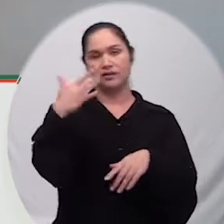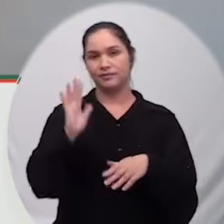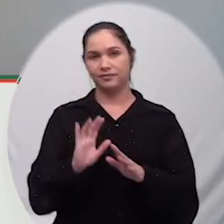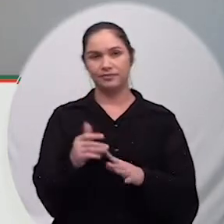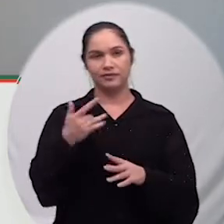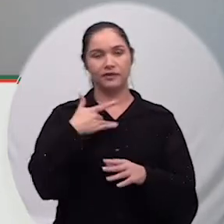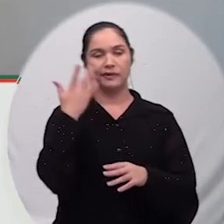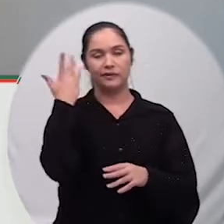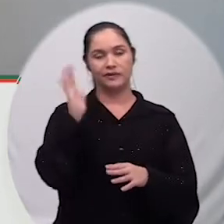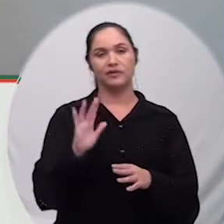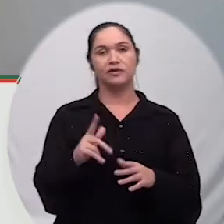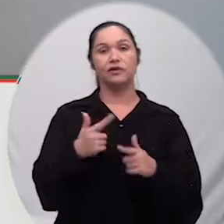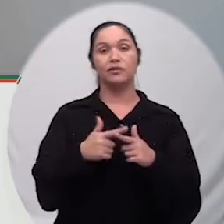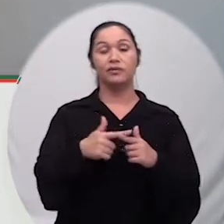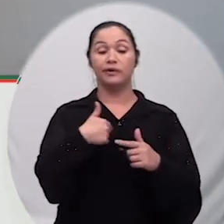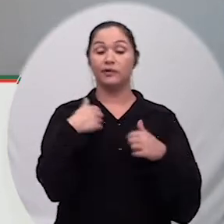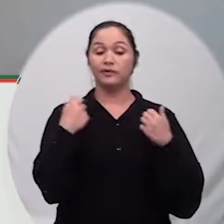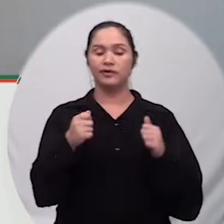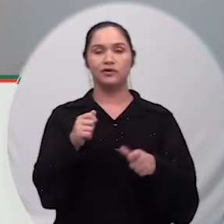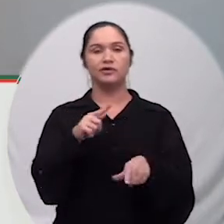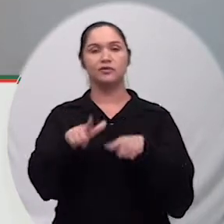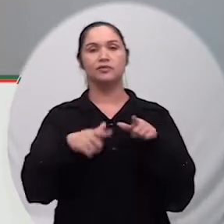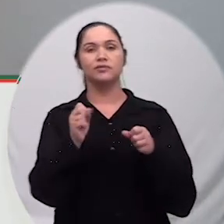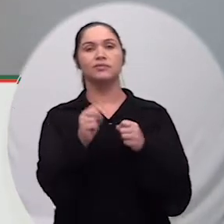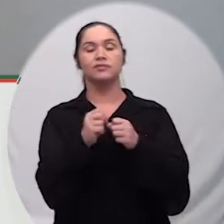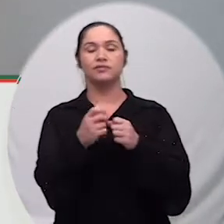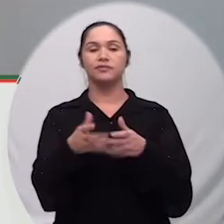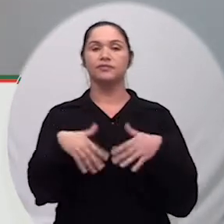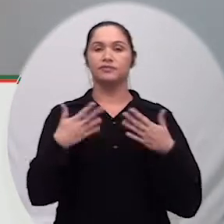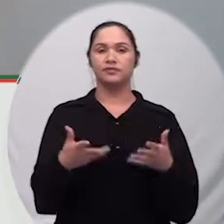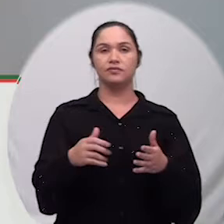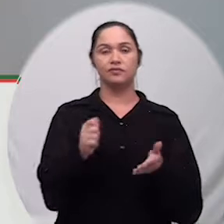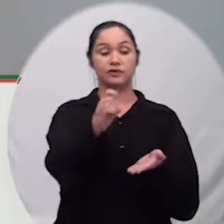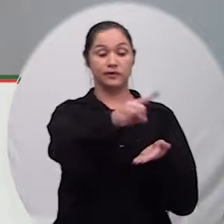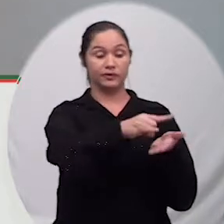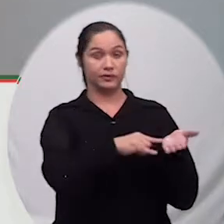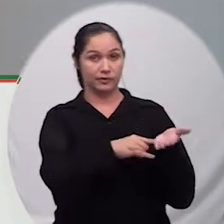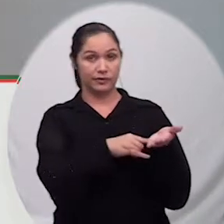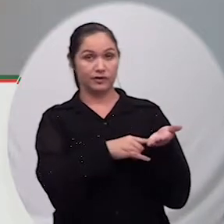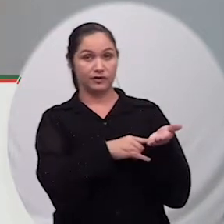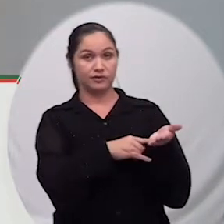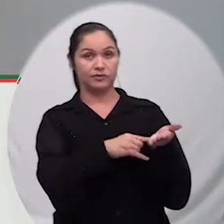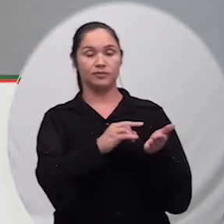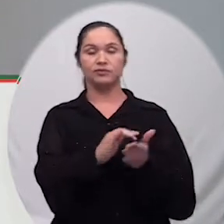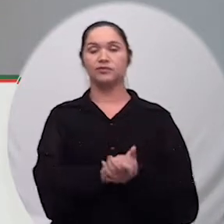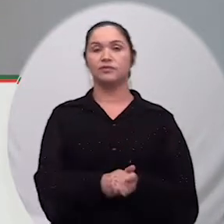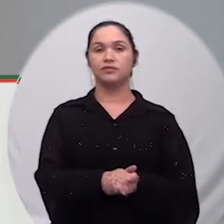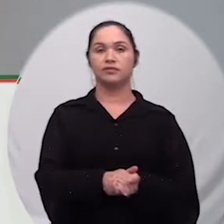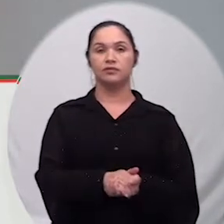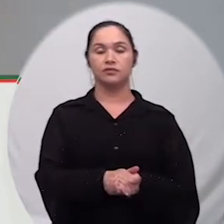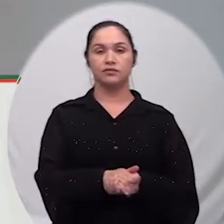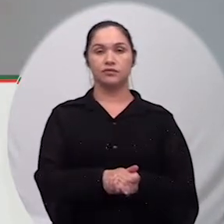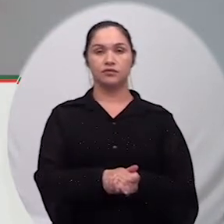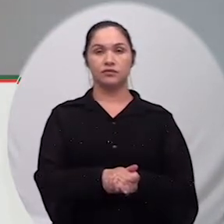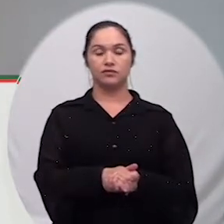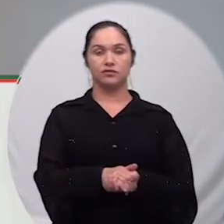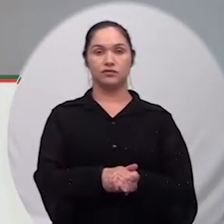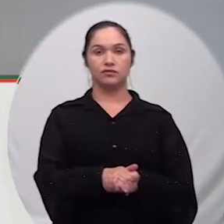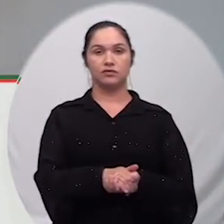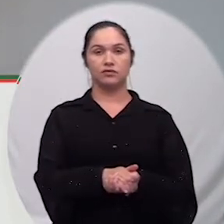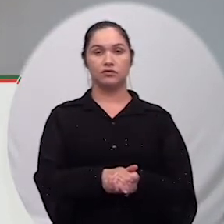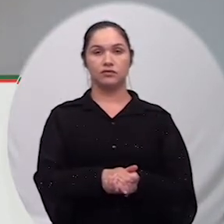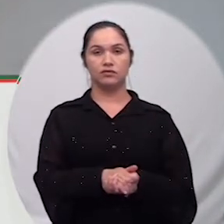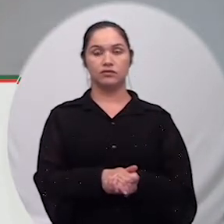Cada um no seu quadrado, às vezes a gente até fala para algumas pessoas. Pois bem, essa lista, ela sempre é